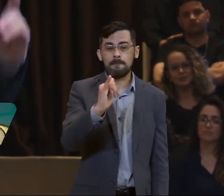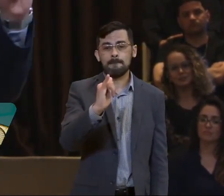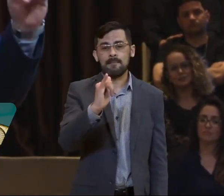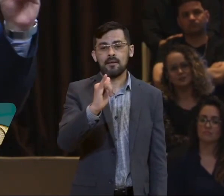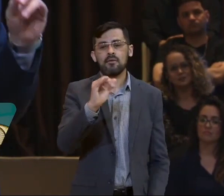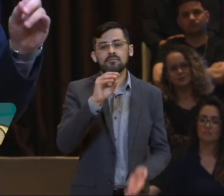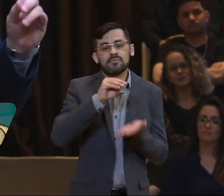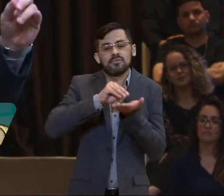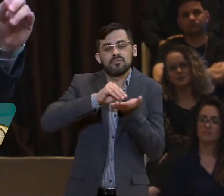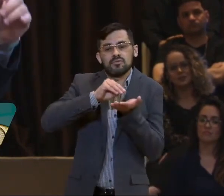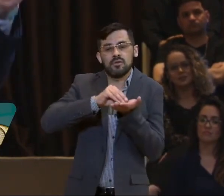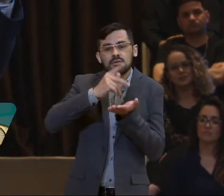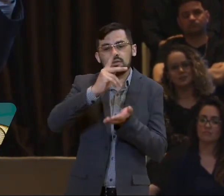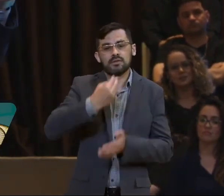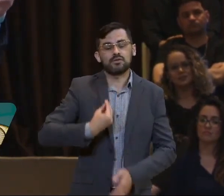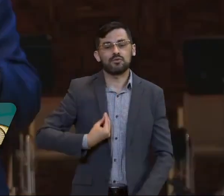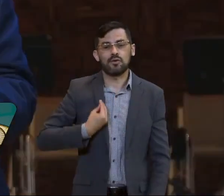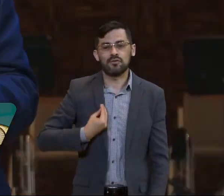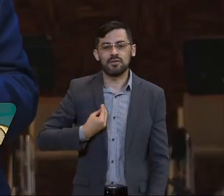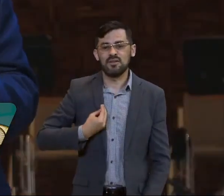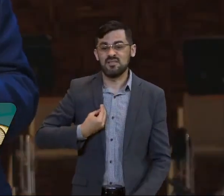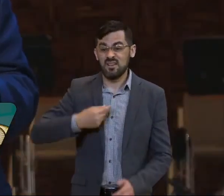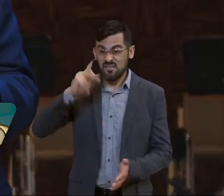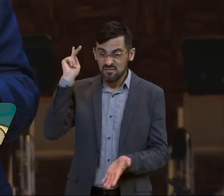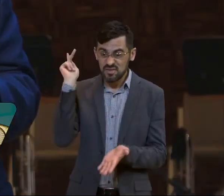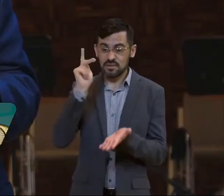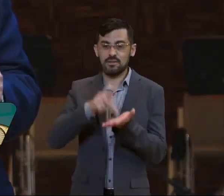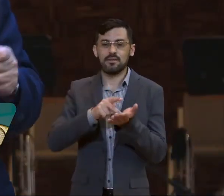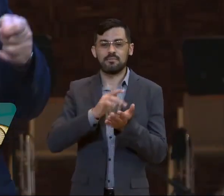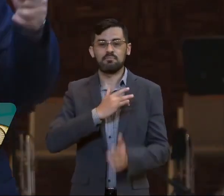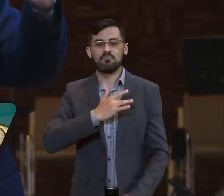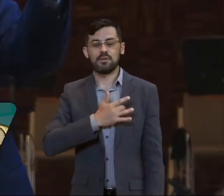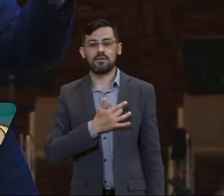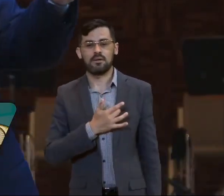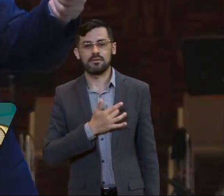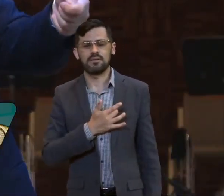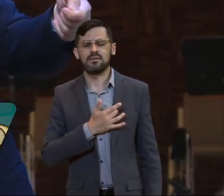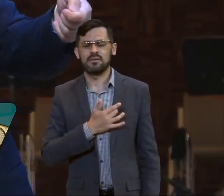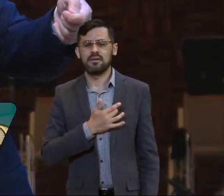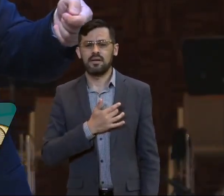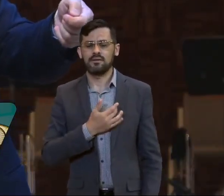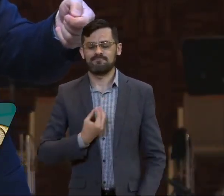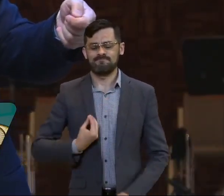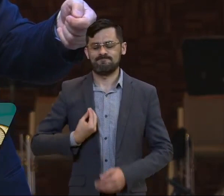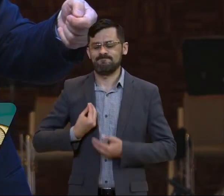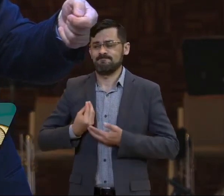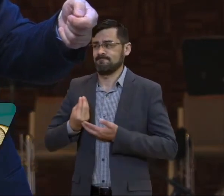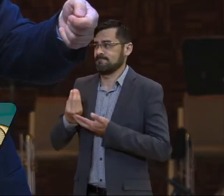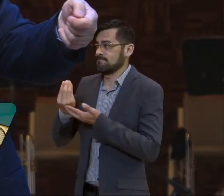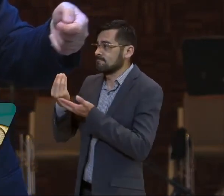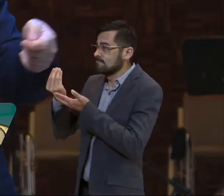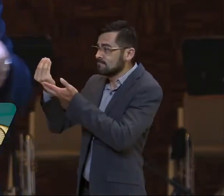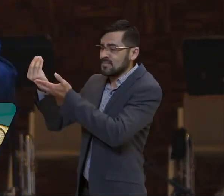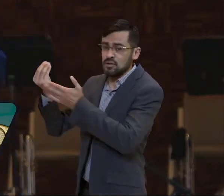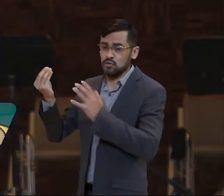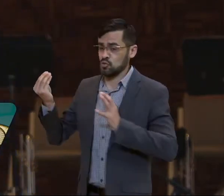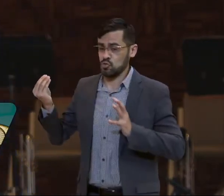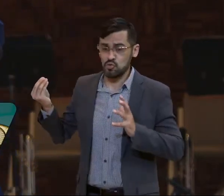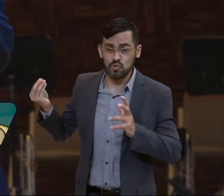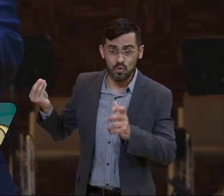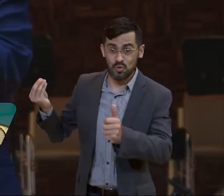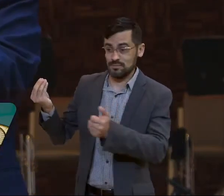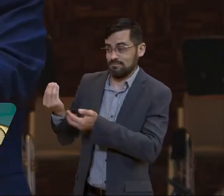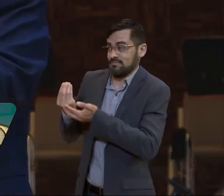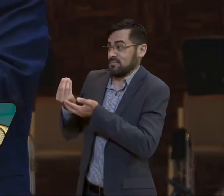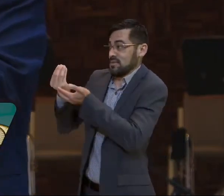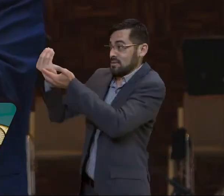está faltando na tua vida a verdadeira piedade. É você se colocar no altar de Deus. É você se